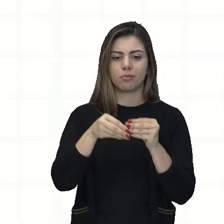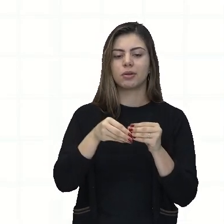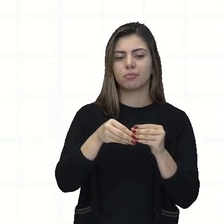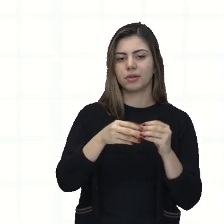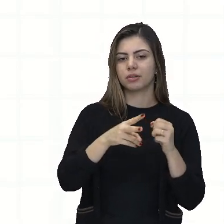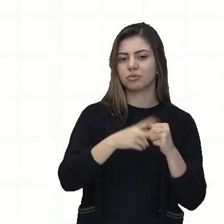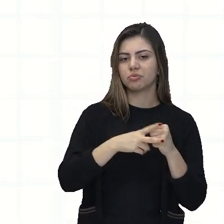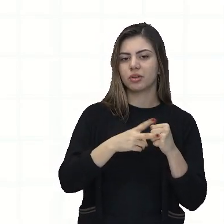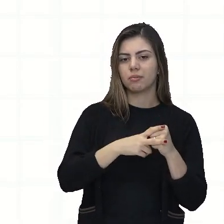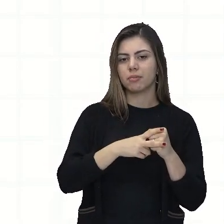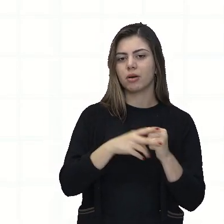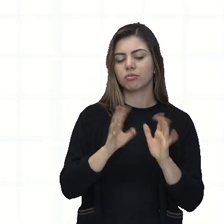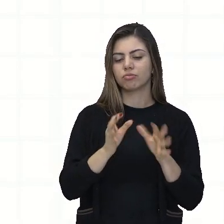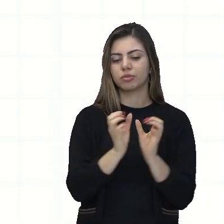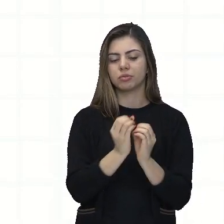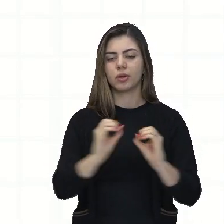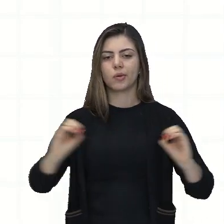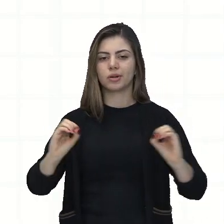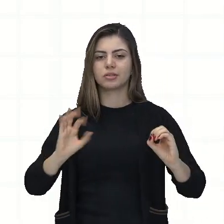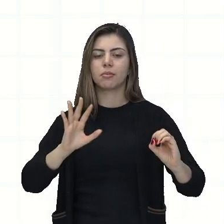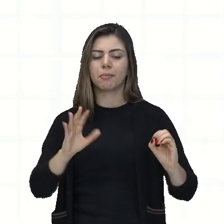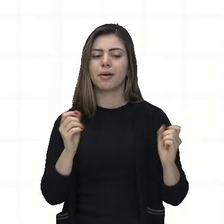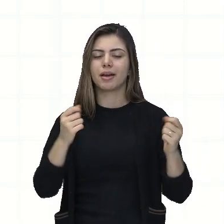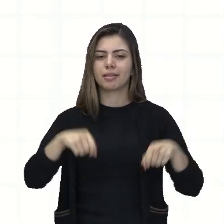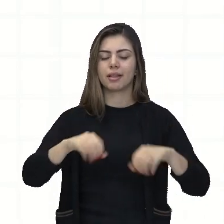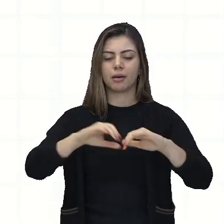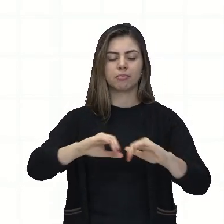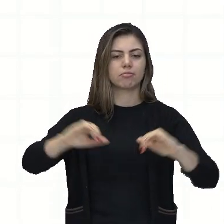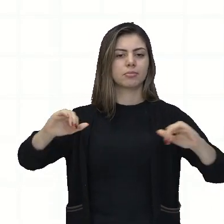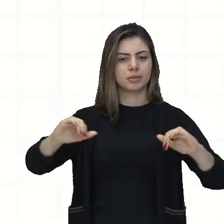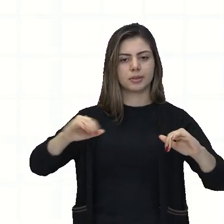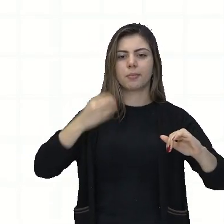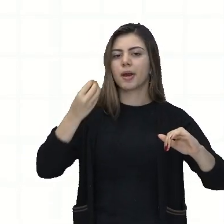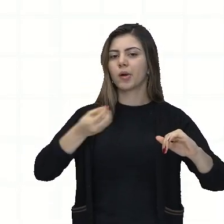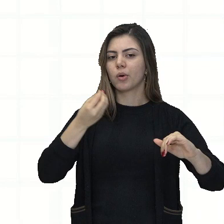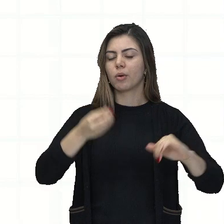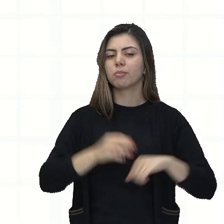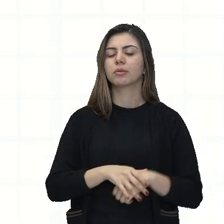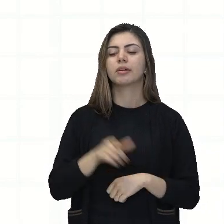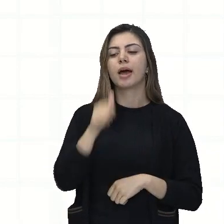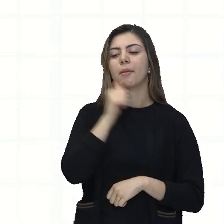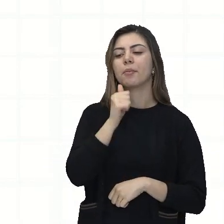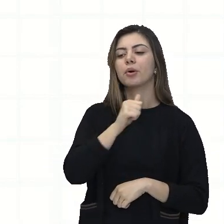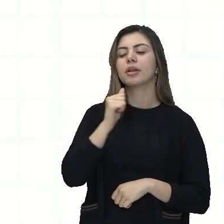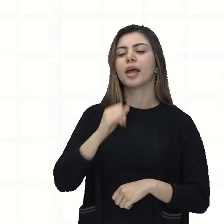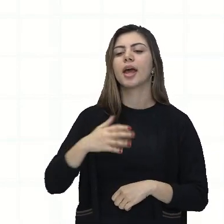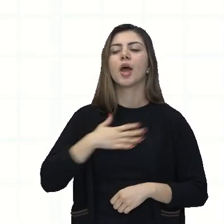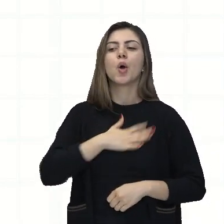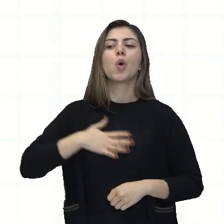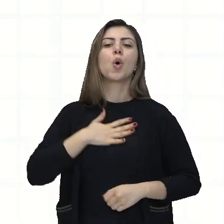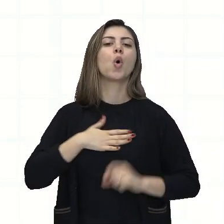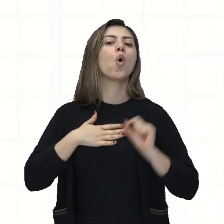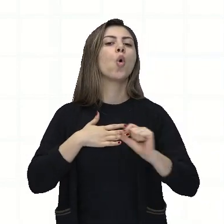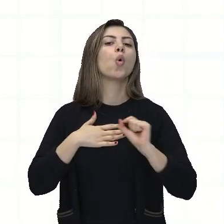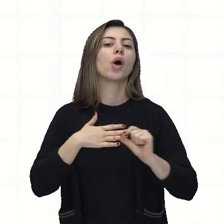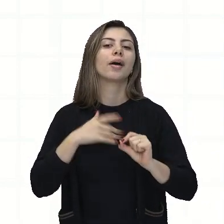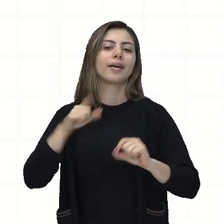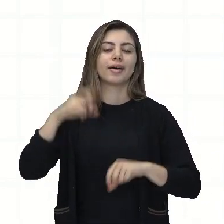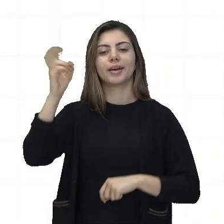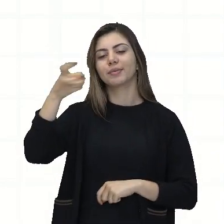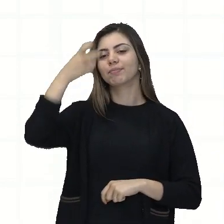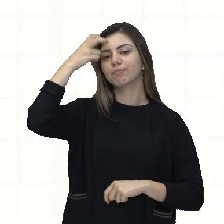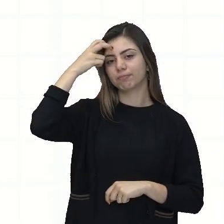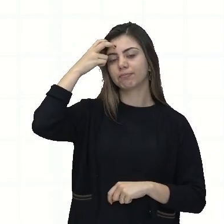Todo ele é o complemento verbal, mas eu ainda posso desmembrar também. Orgulho de quê? Da sua inteligência.